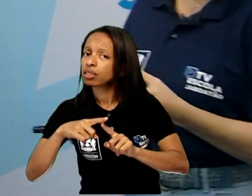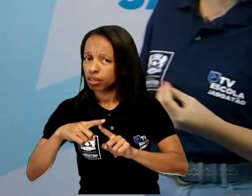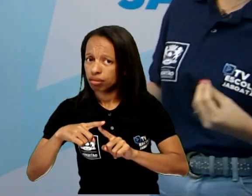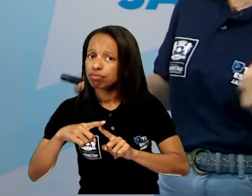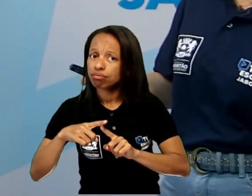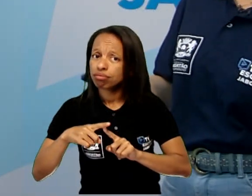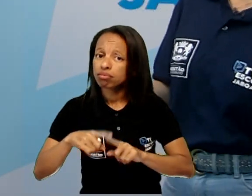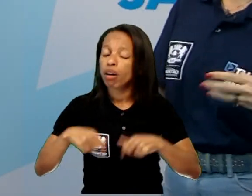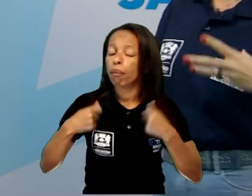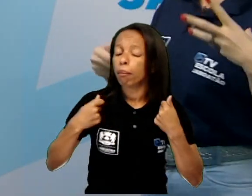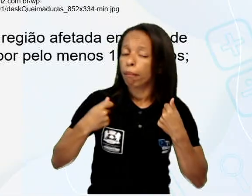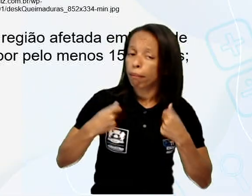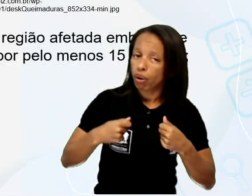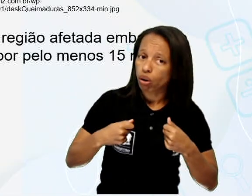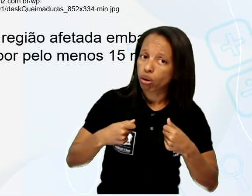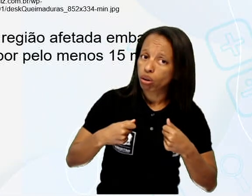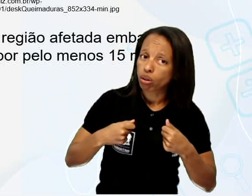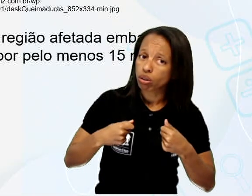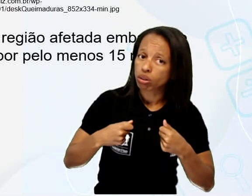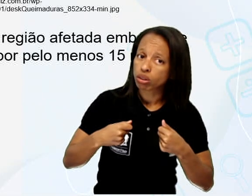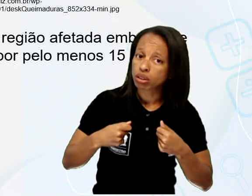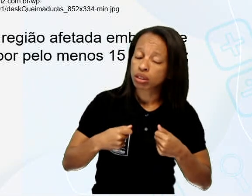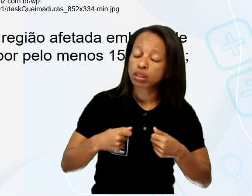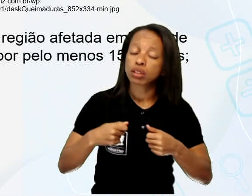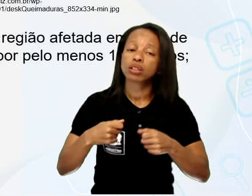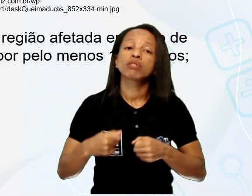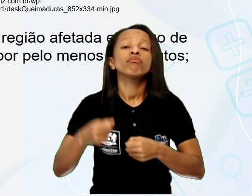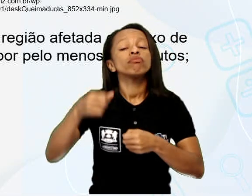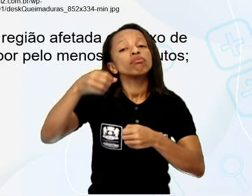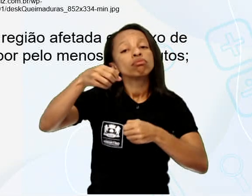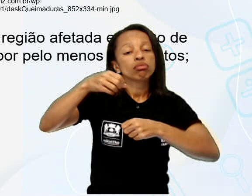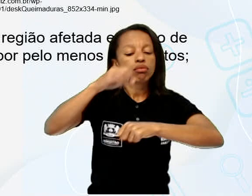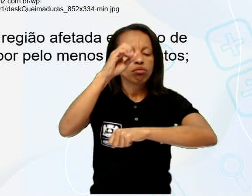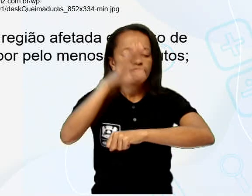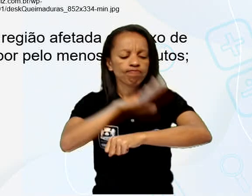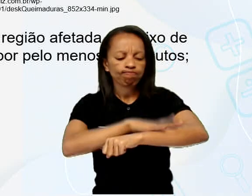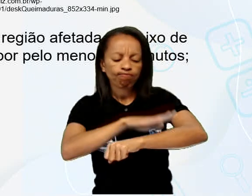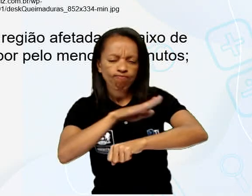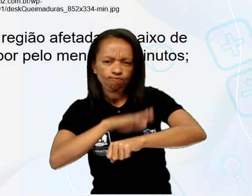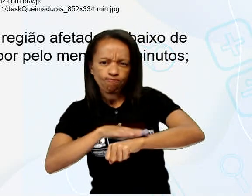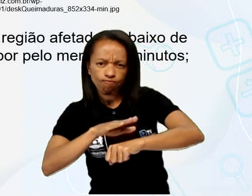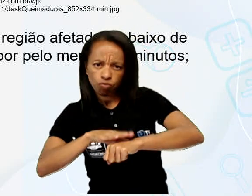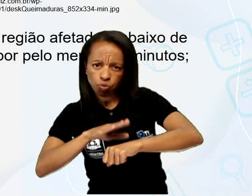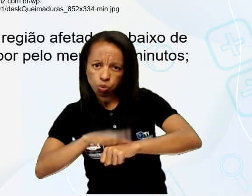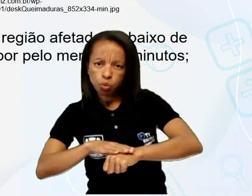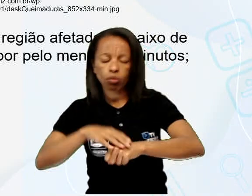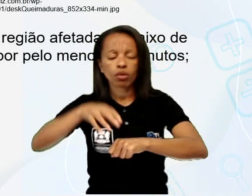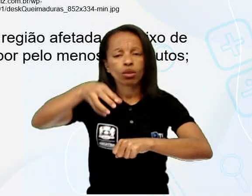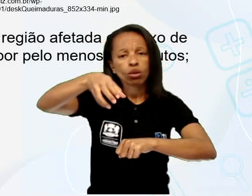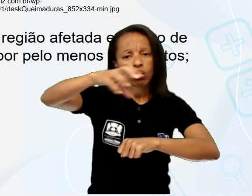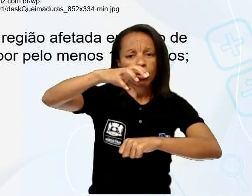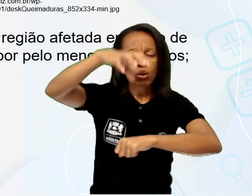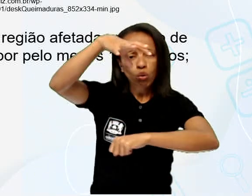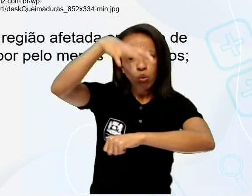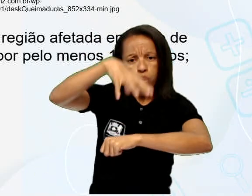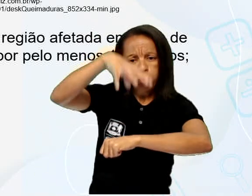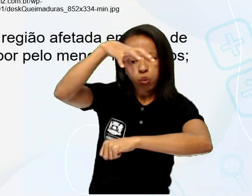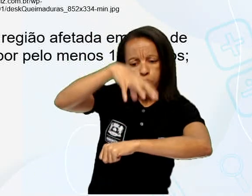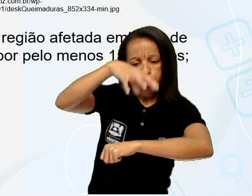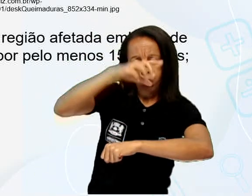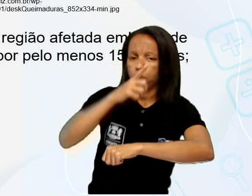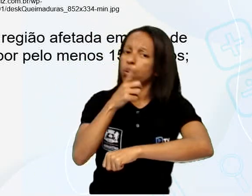gente pode colocar água na região afetada, né? Botar lá aquele lugar onde